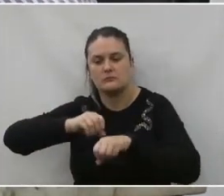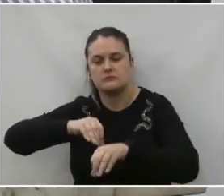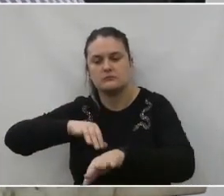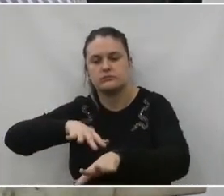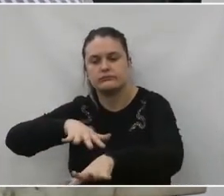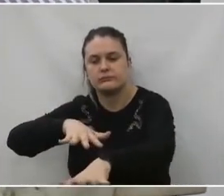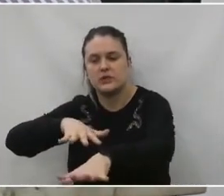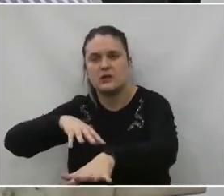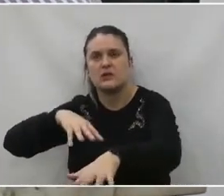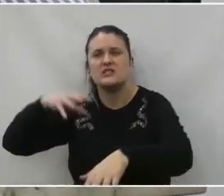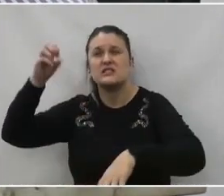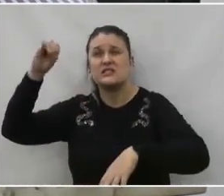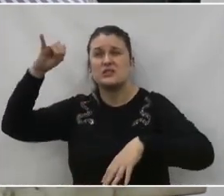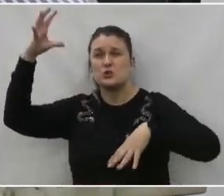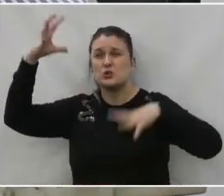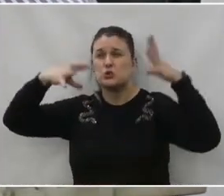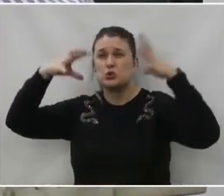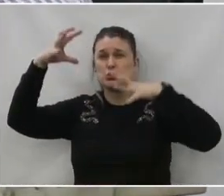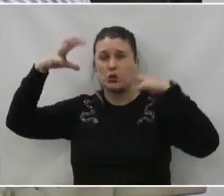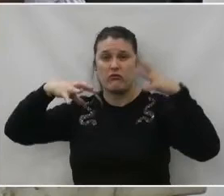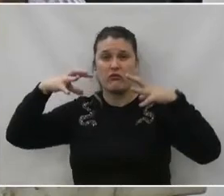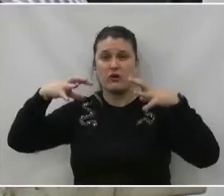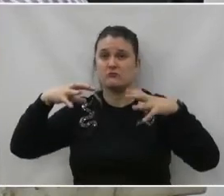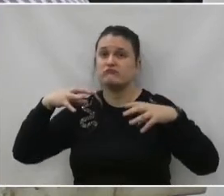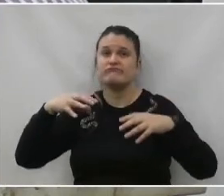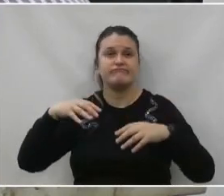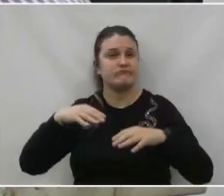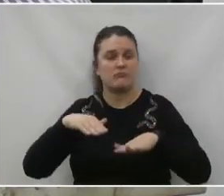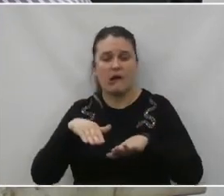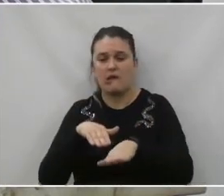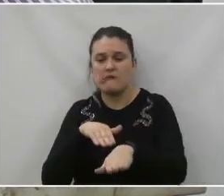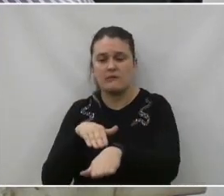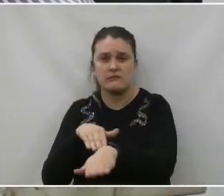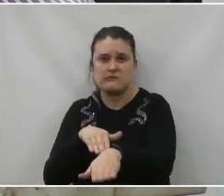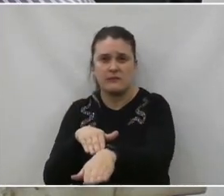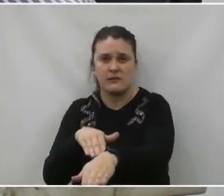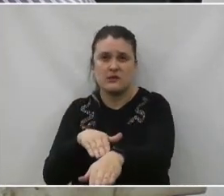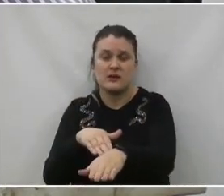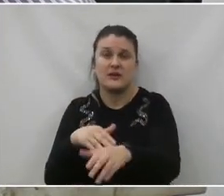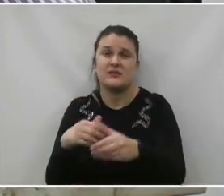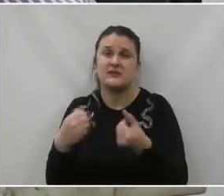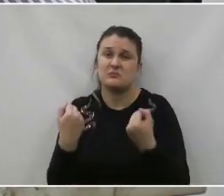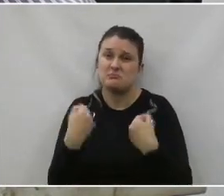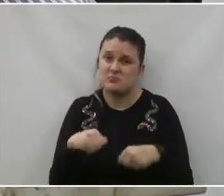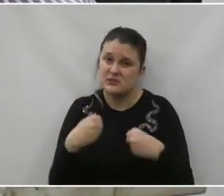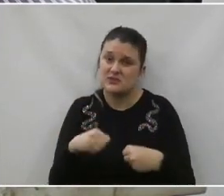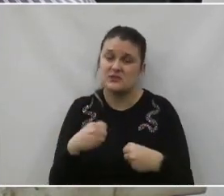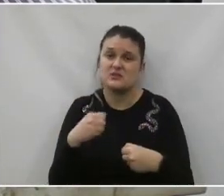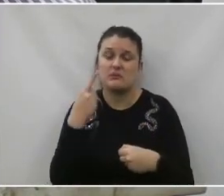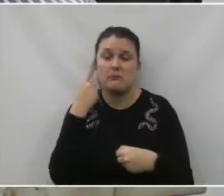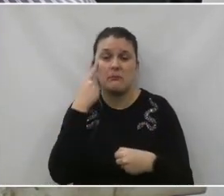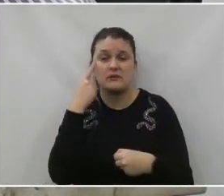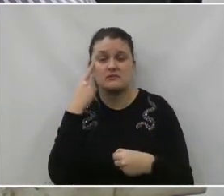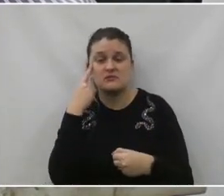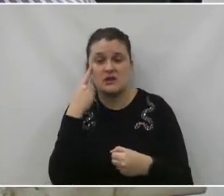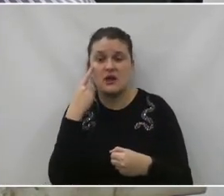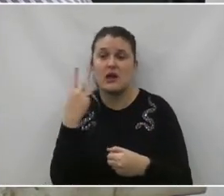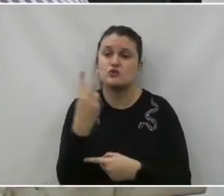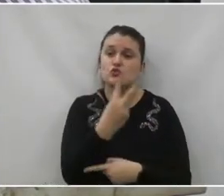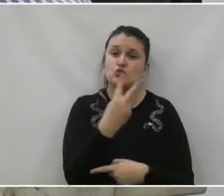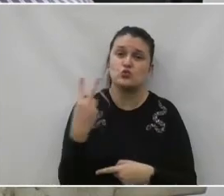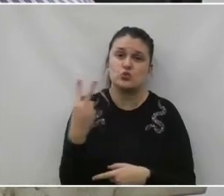antes. Então, acho que tinha então consenso com uma rua, né, de Santa Catarina e Paraná, consenso as duas